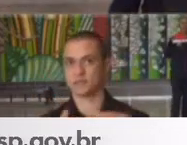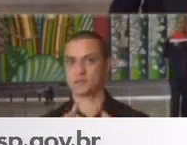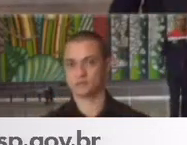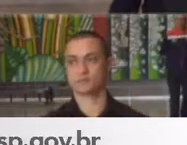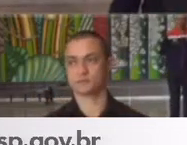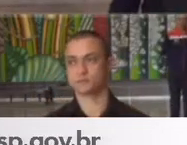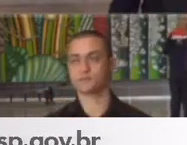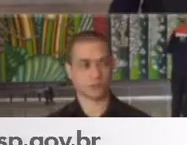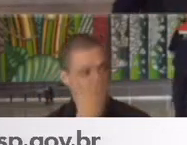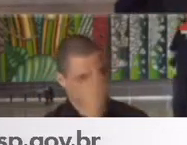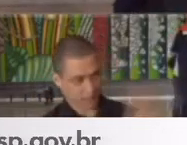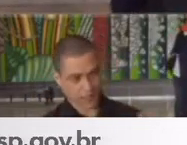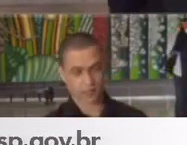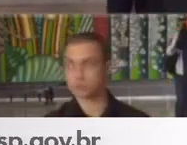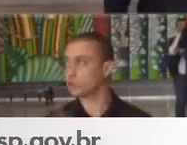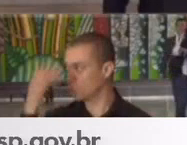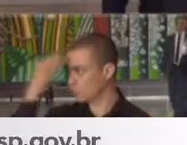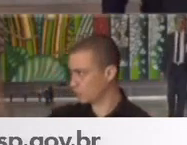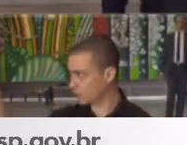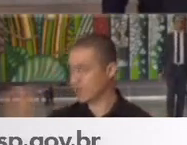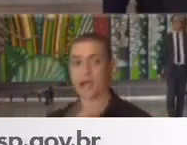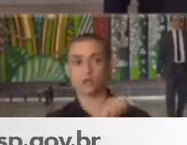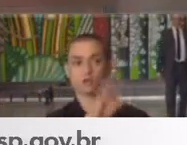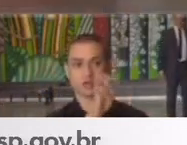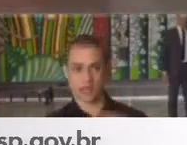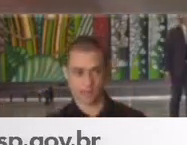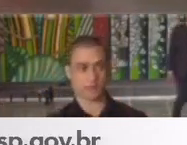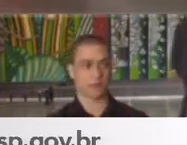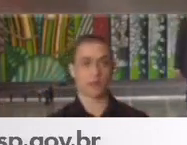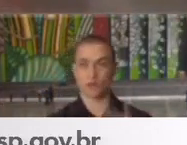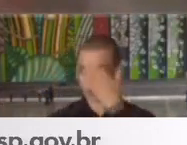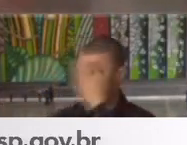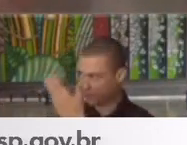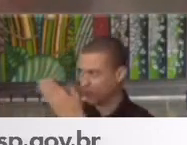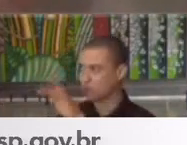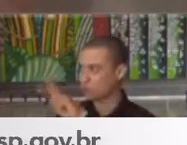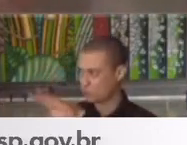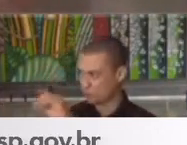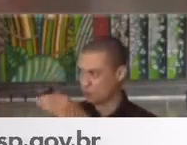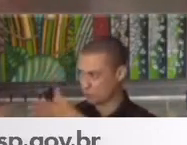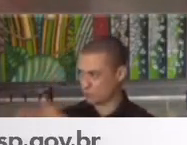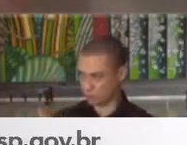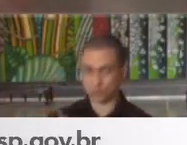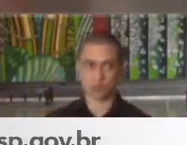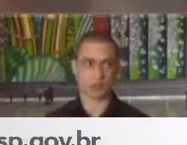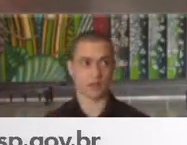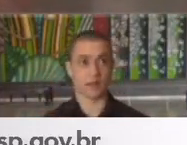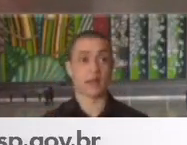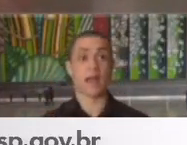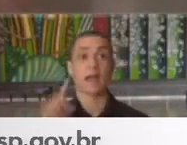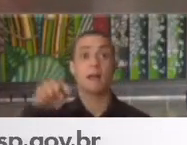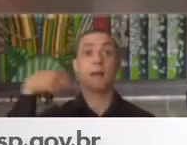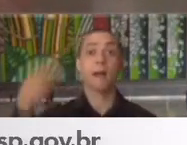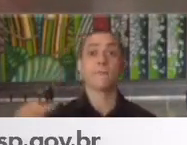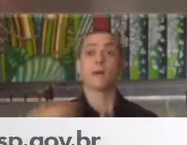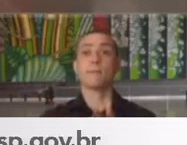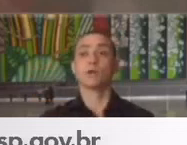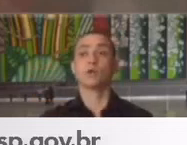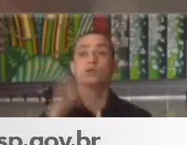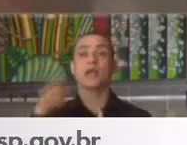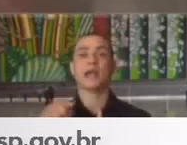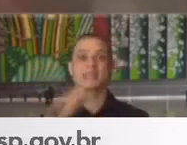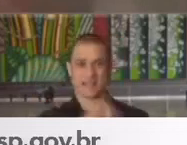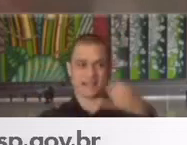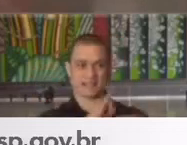doutor Dimas. Obrigado, doutor Guerma. Obrigado, Bruno Ribeiro. A próxima pergunta vem online,